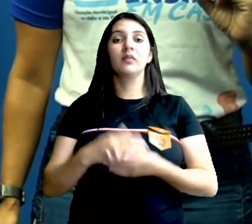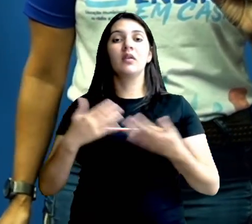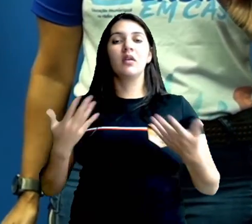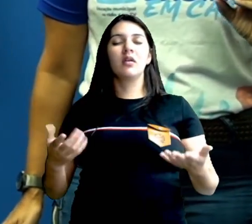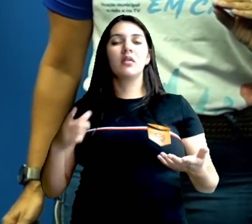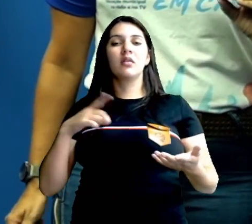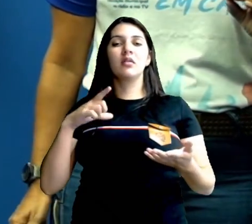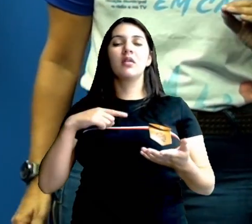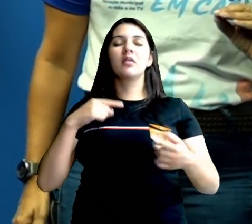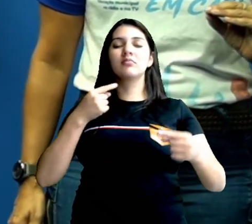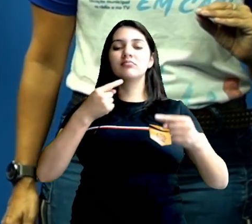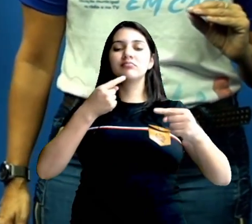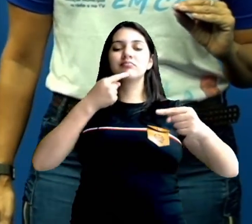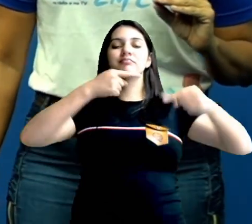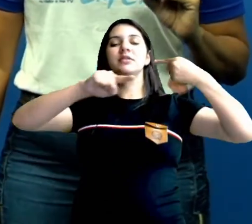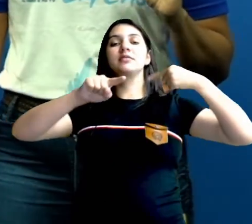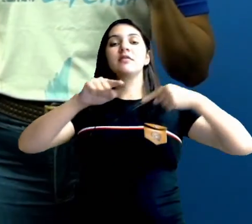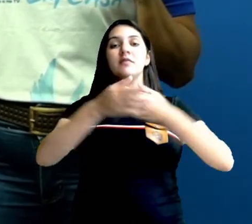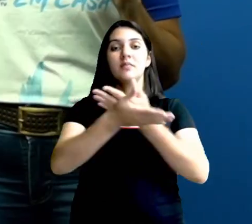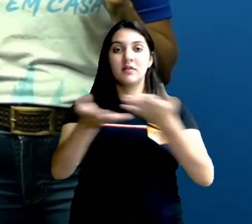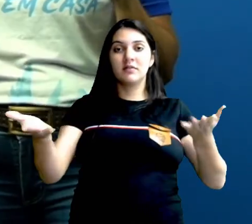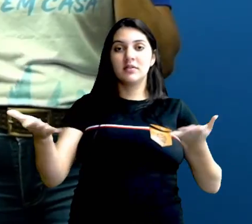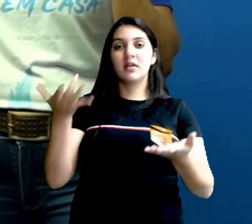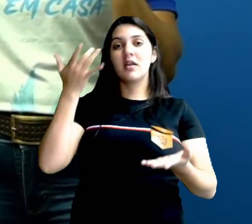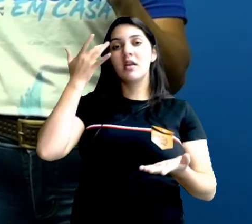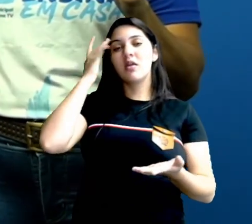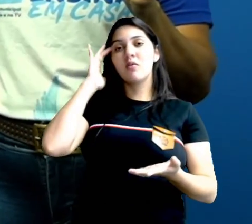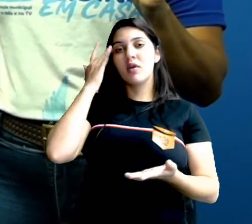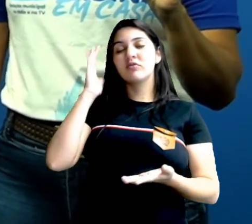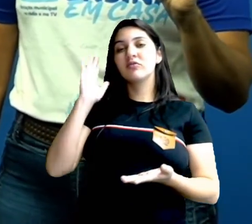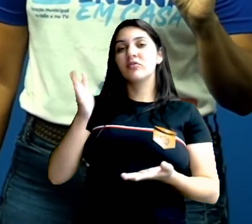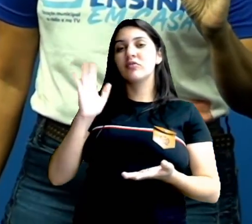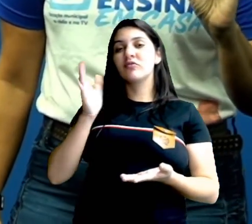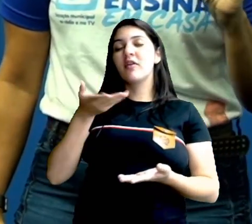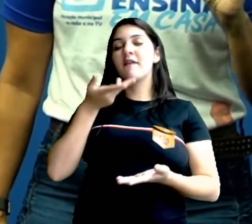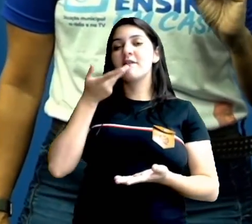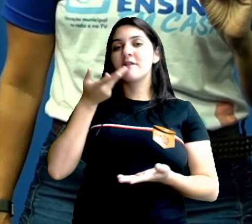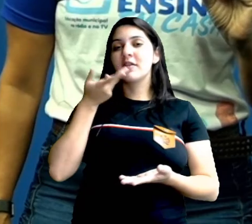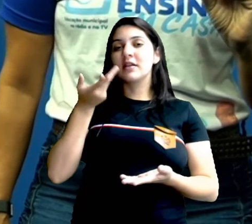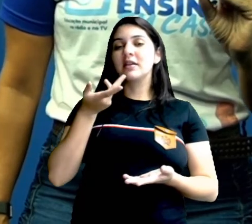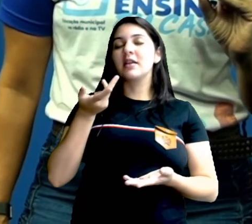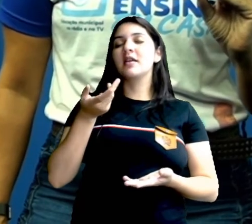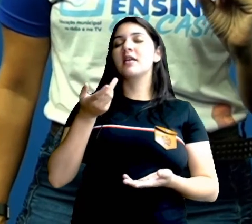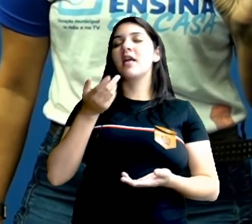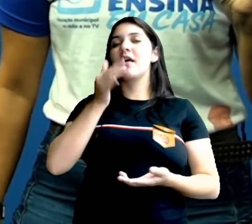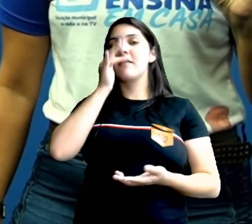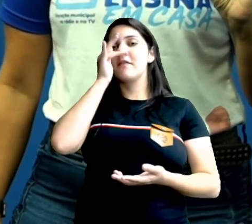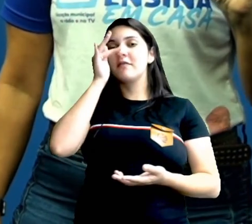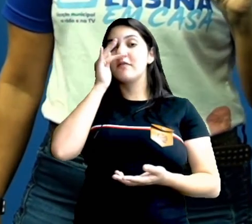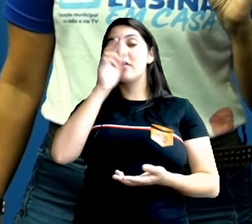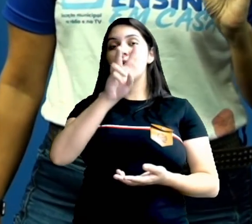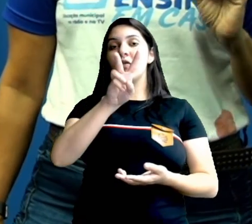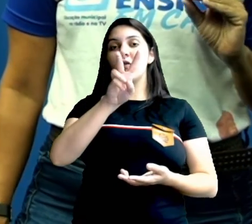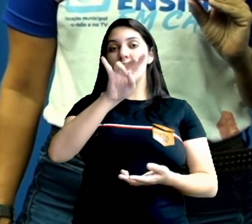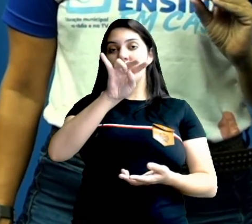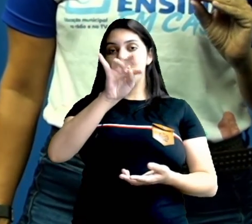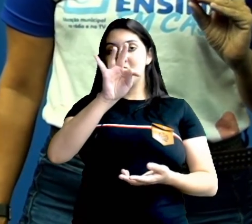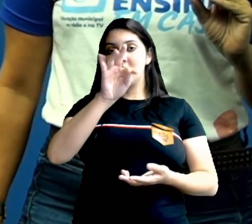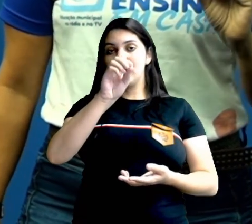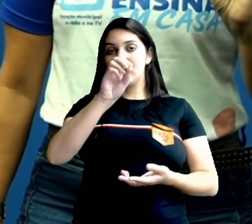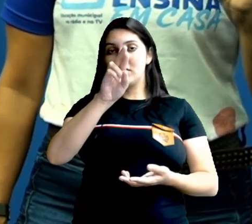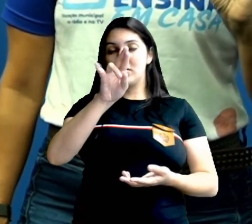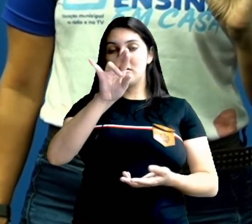E aí eu tenho um desafio para vocês, que eu acho que eu falei sobre essa plantinha aí lá no comecinho, a Vitória